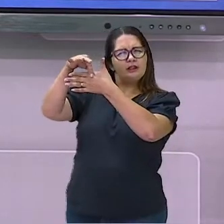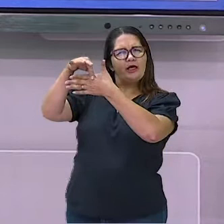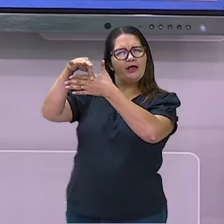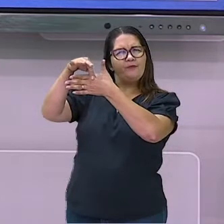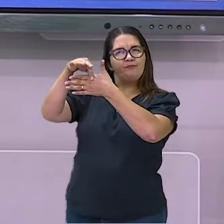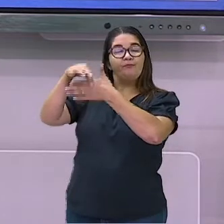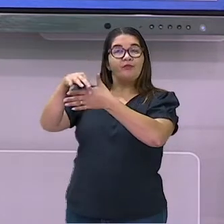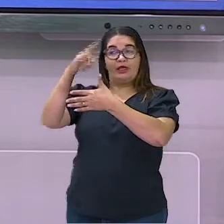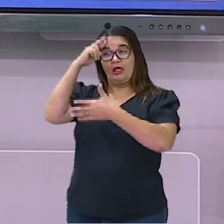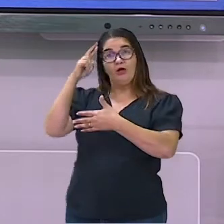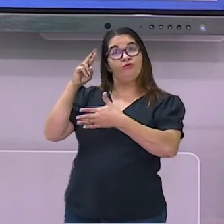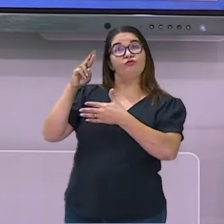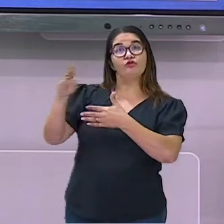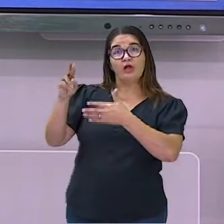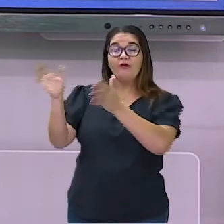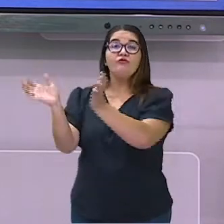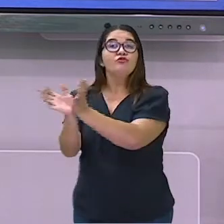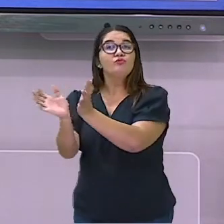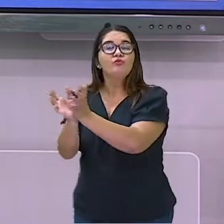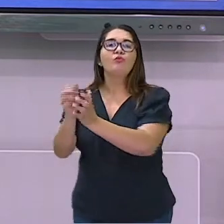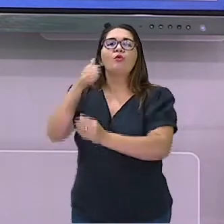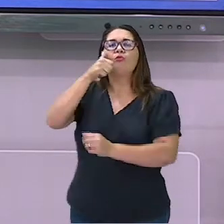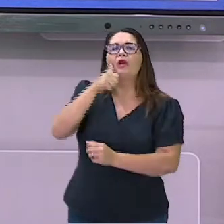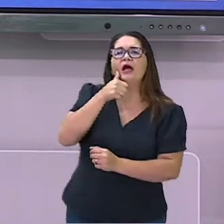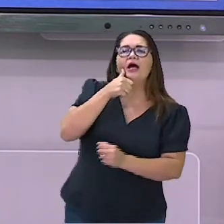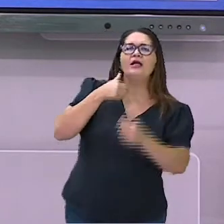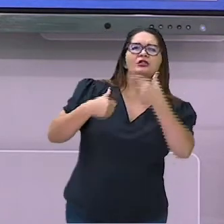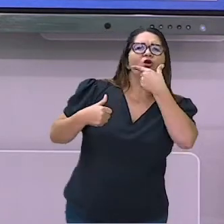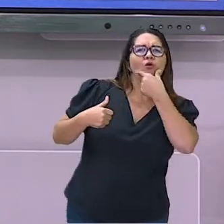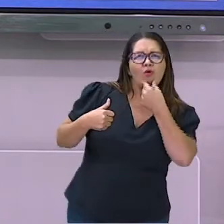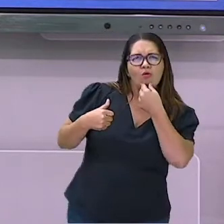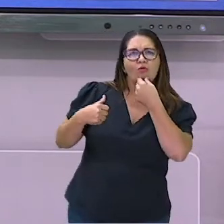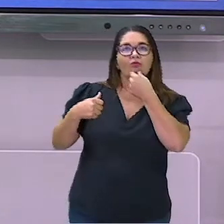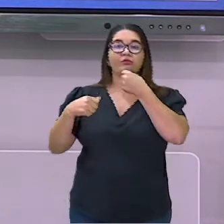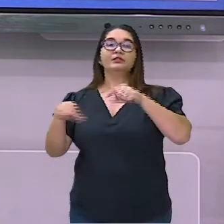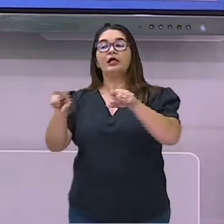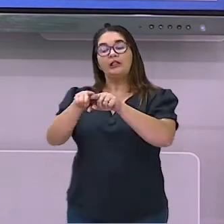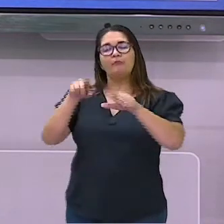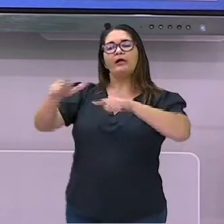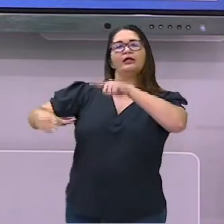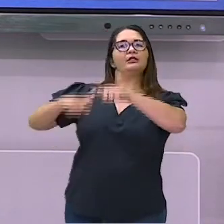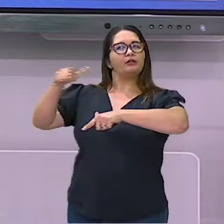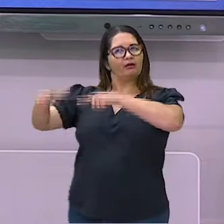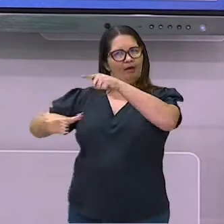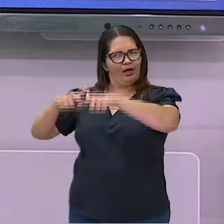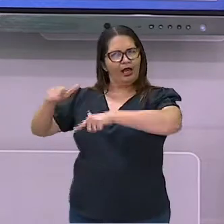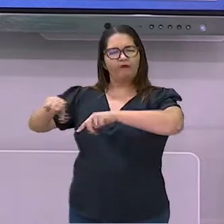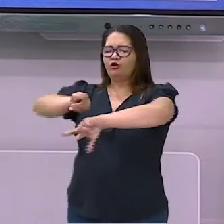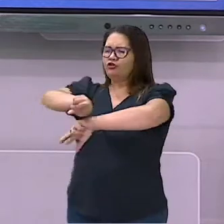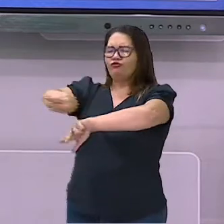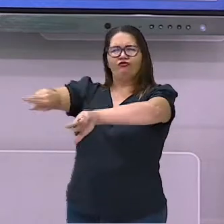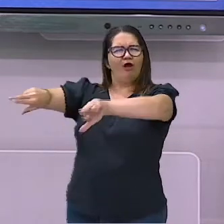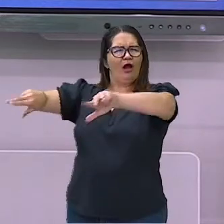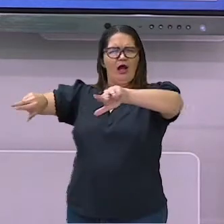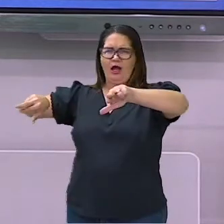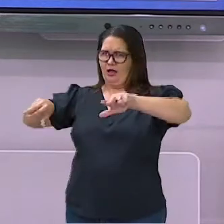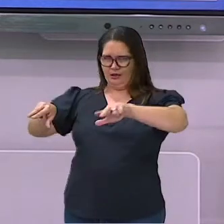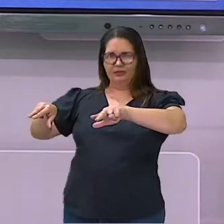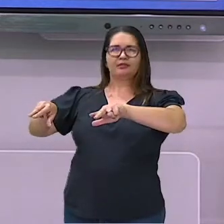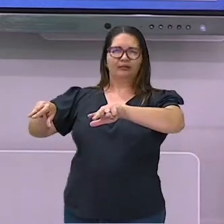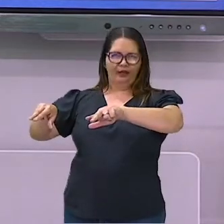era hereditário, e homens e mulheres geralmente desempenhavam atividades